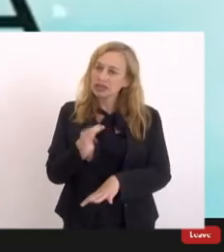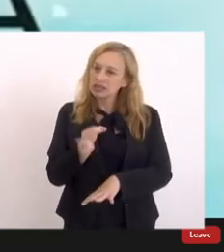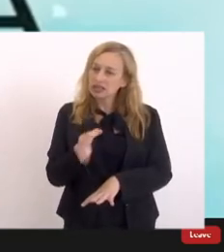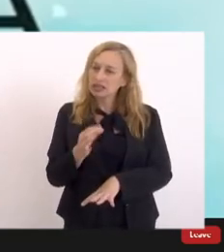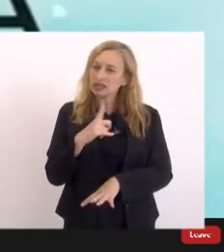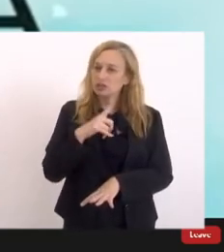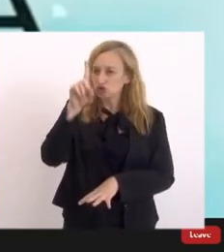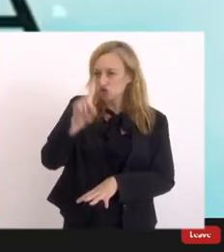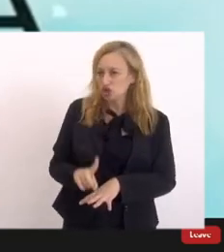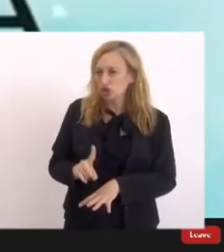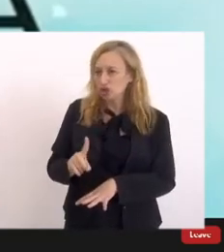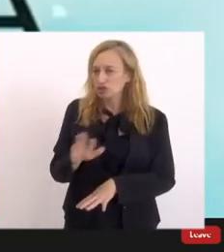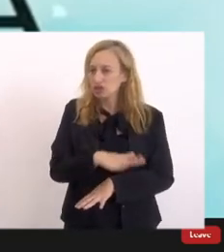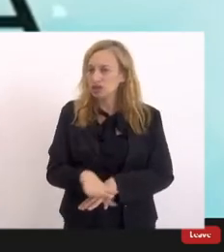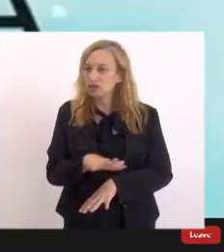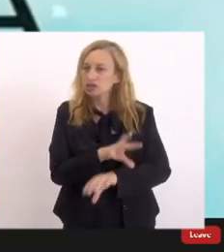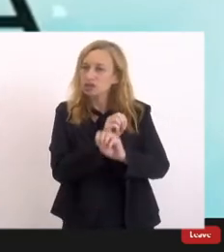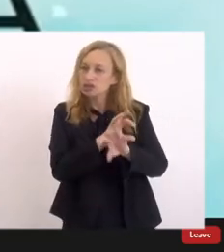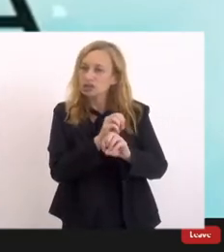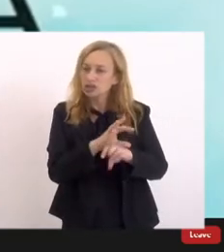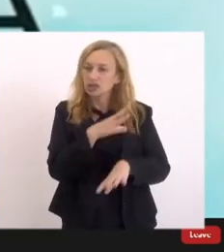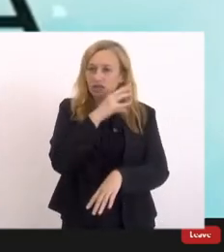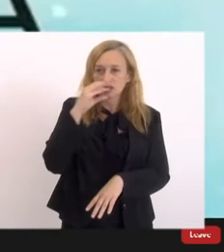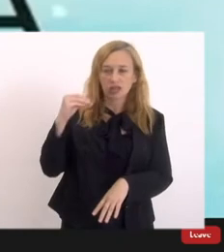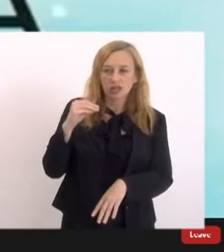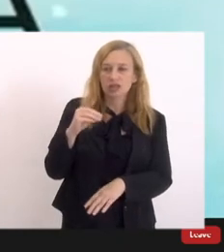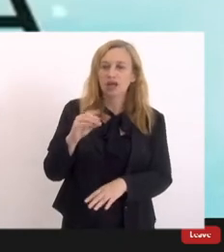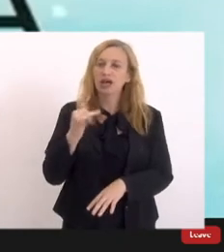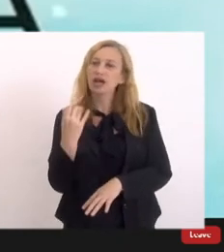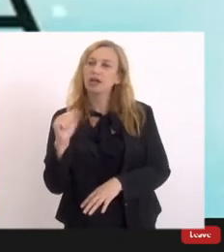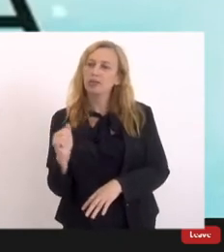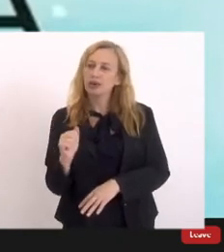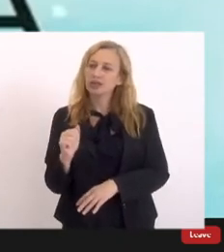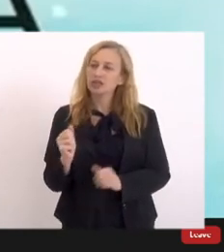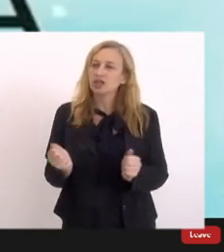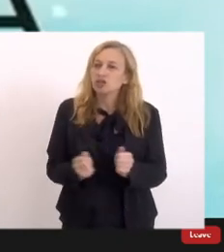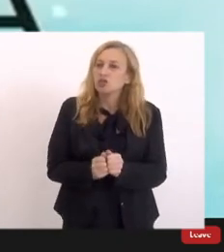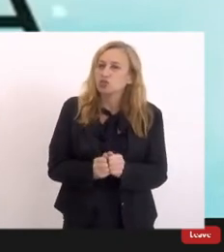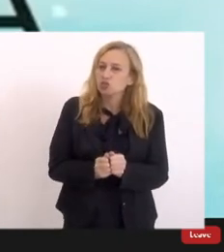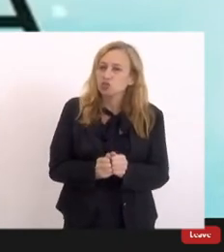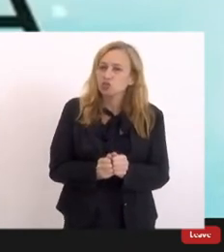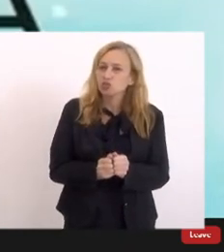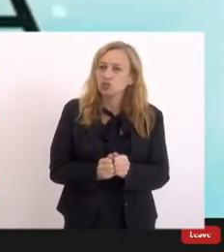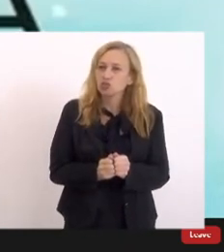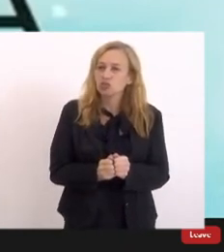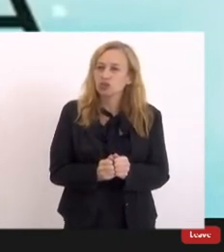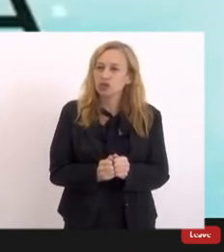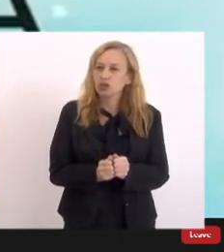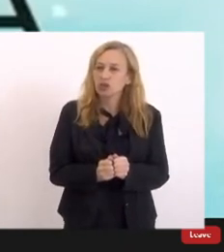direito à educação das nossas crianças e adolescentes. Então, a campanha se coloca junto com